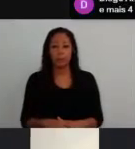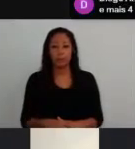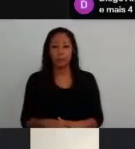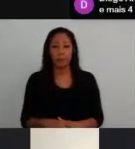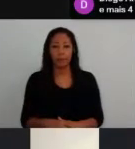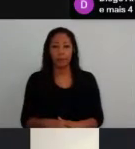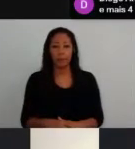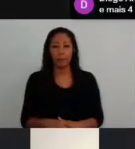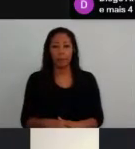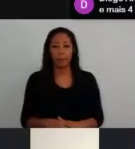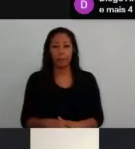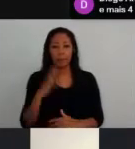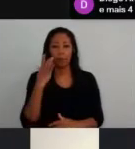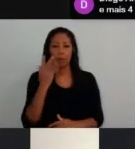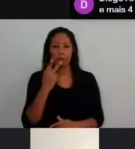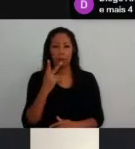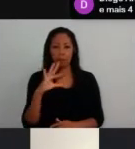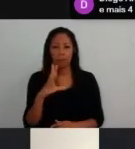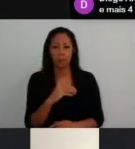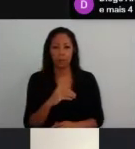Acredito que eu citei todos.